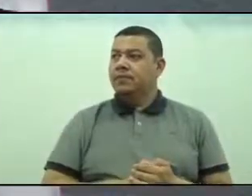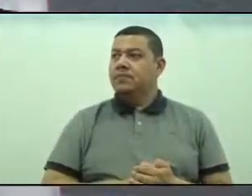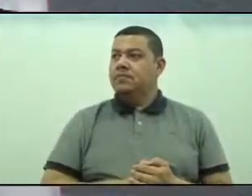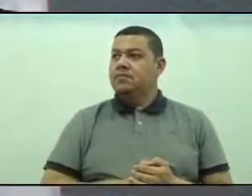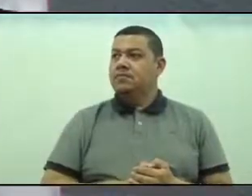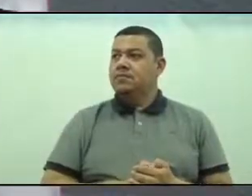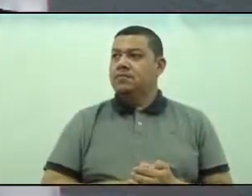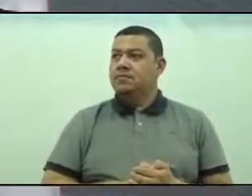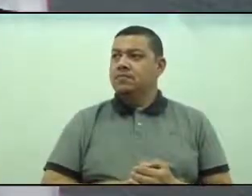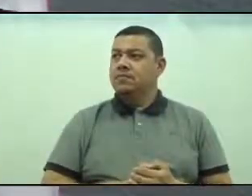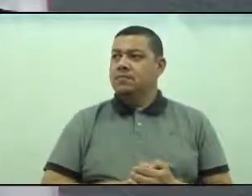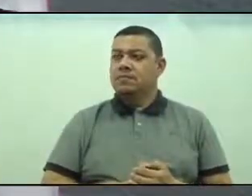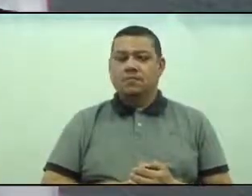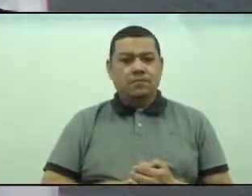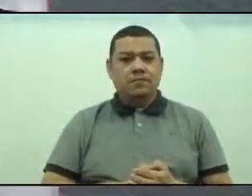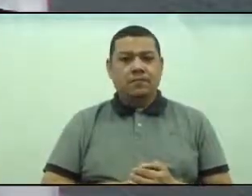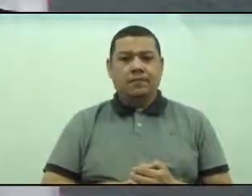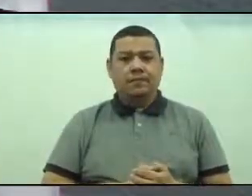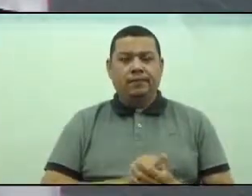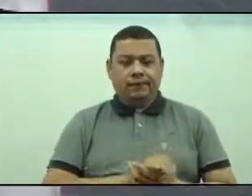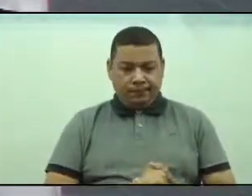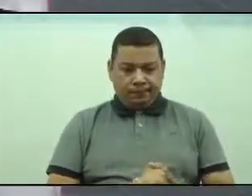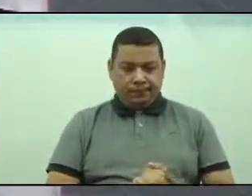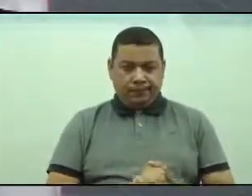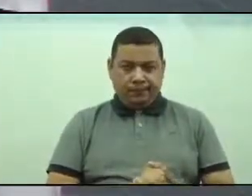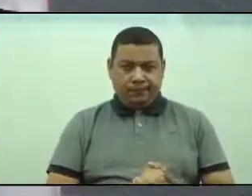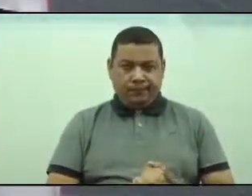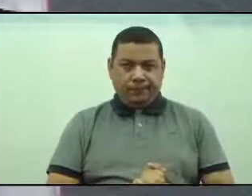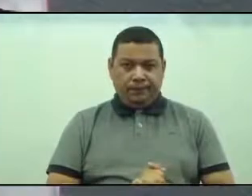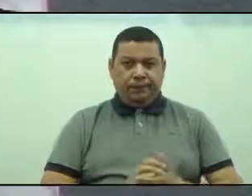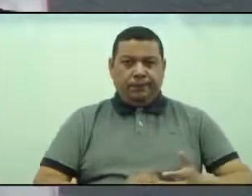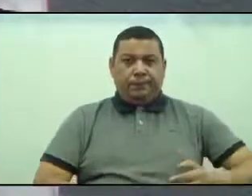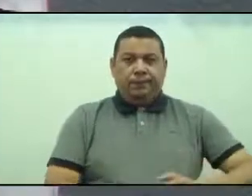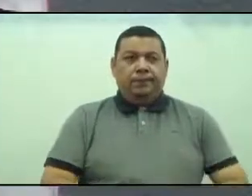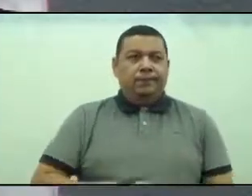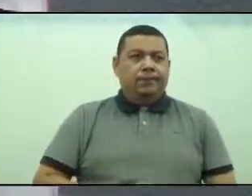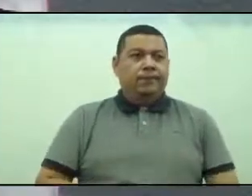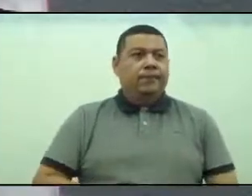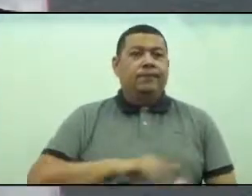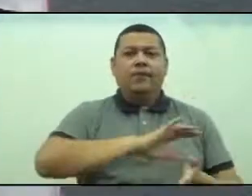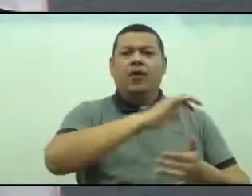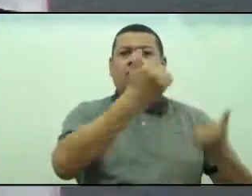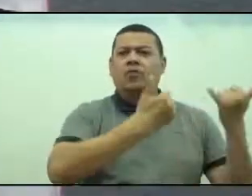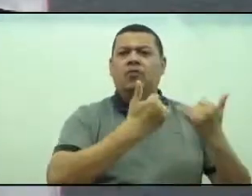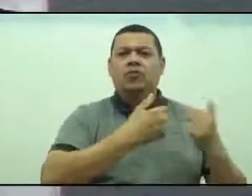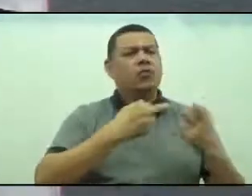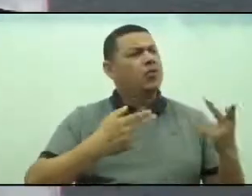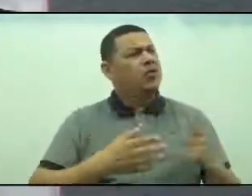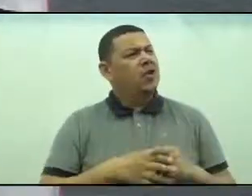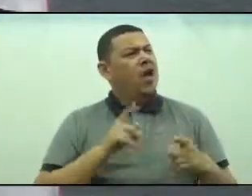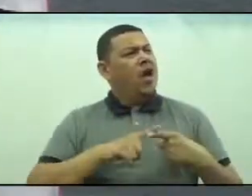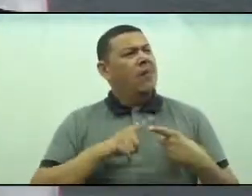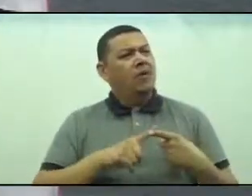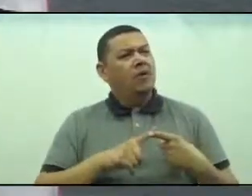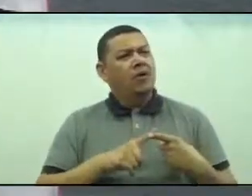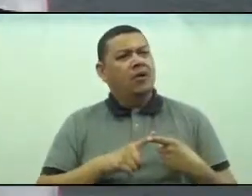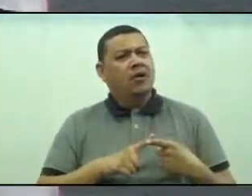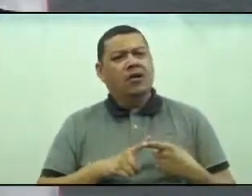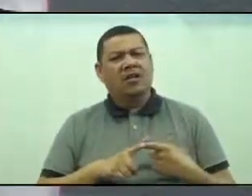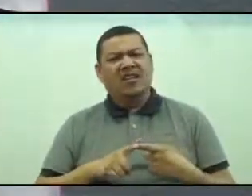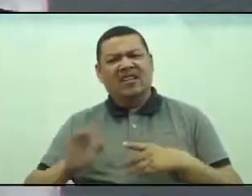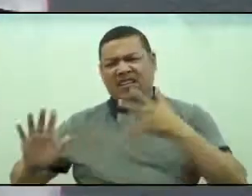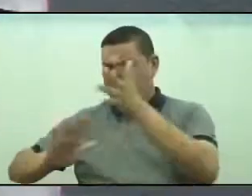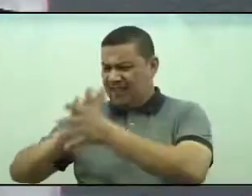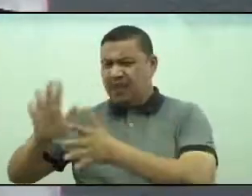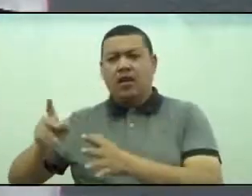as palavras do vereador em dúvida, mas o que me deixa triste é que